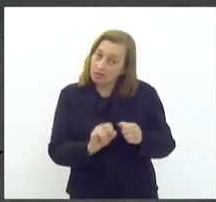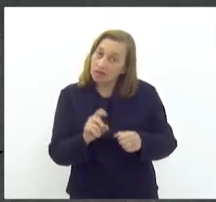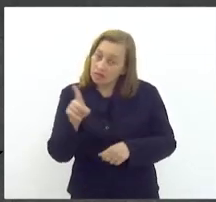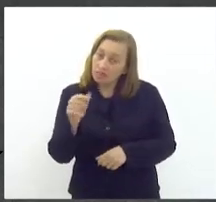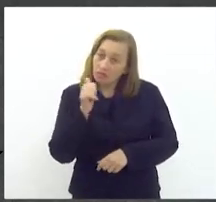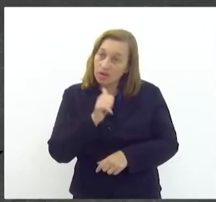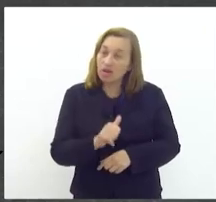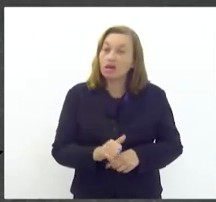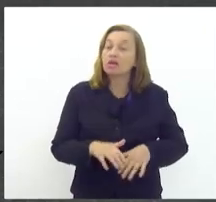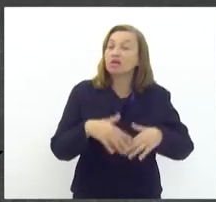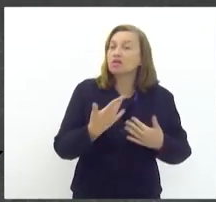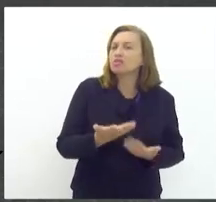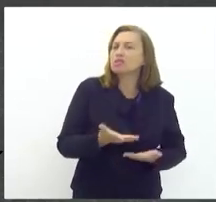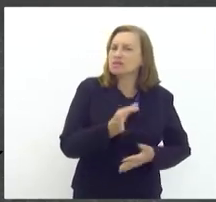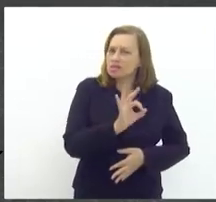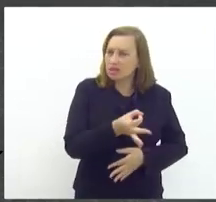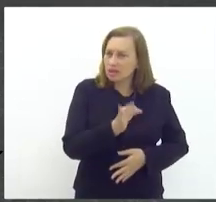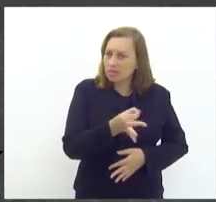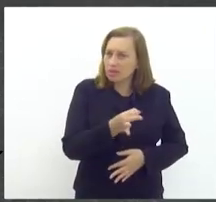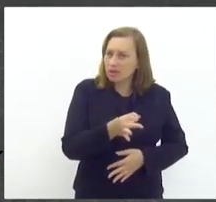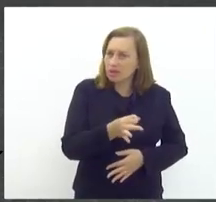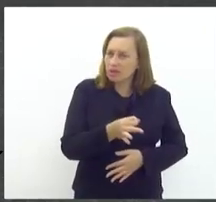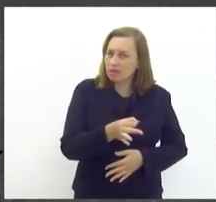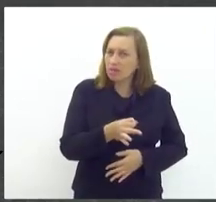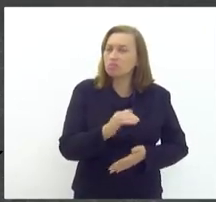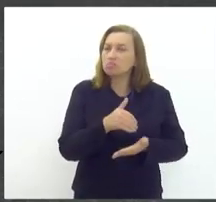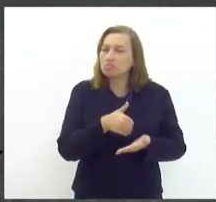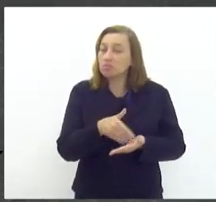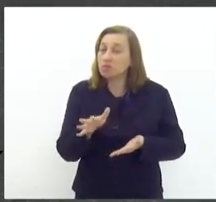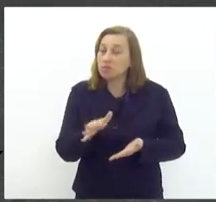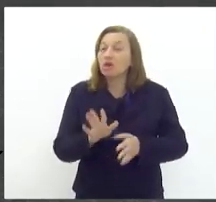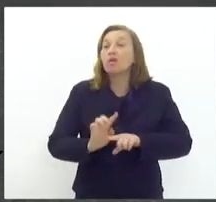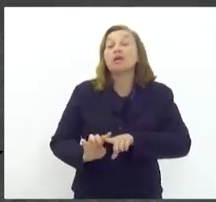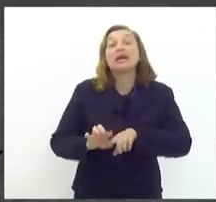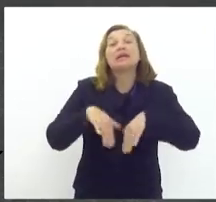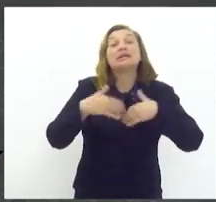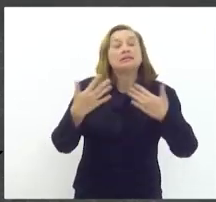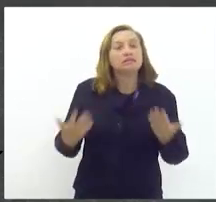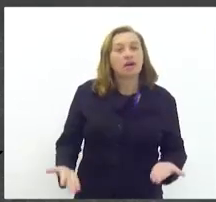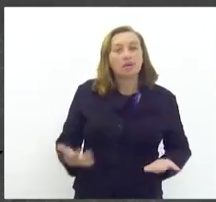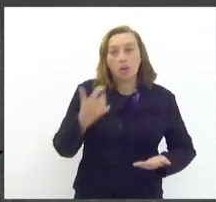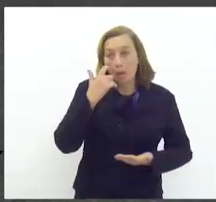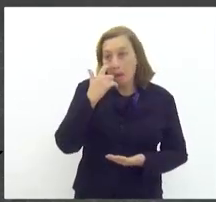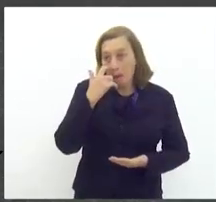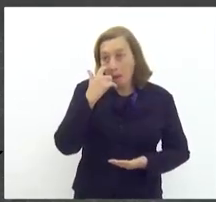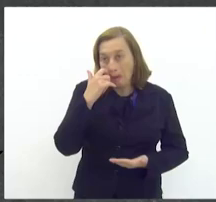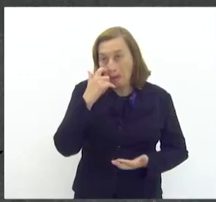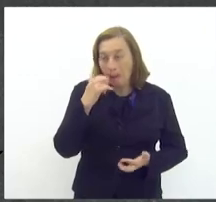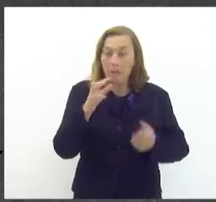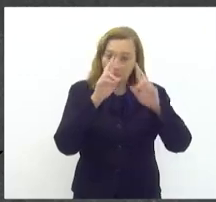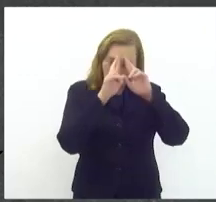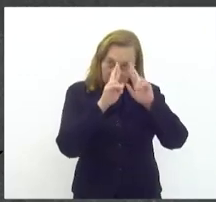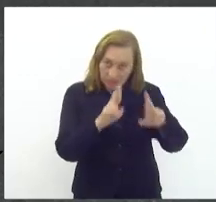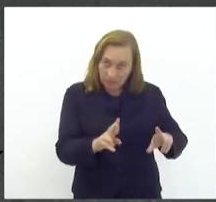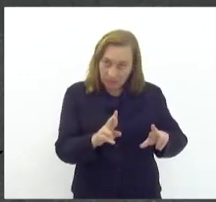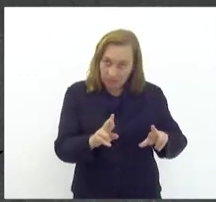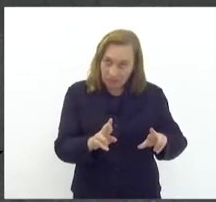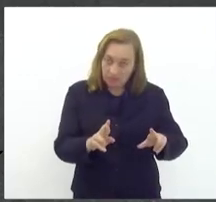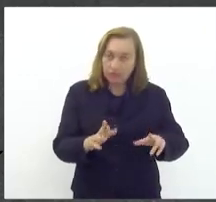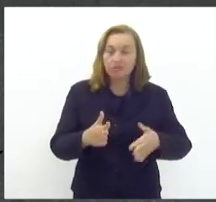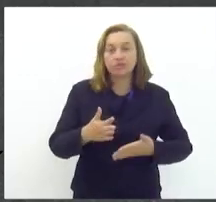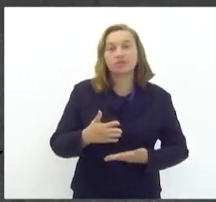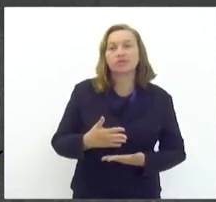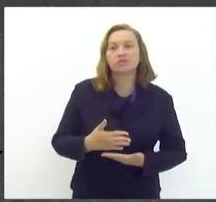O que justifica certamente uma exoneração então muito respeitosamente como é do meu